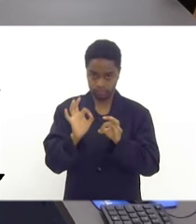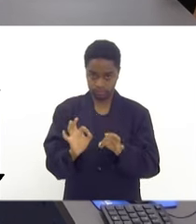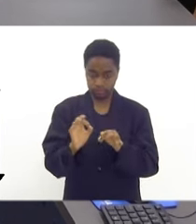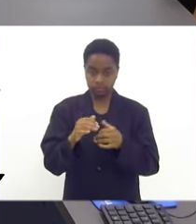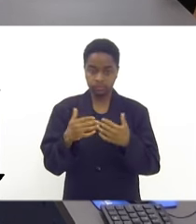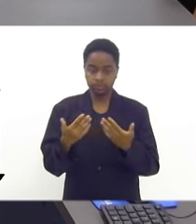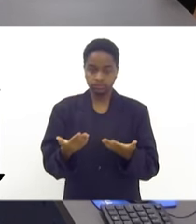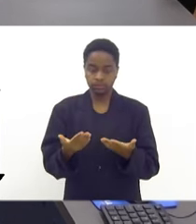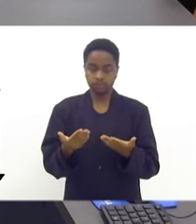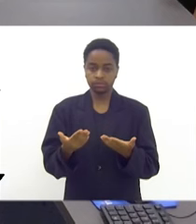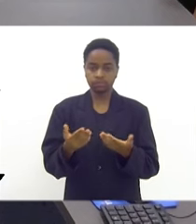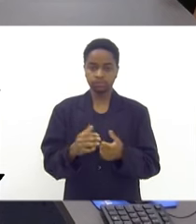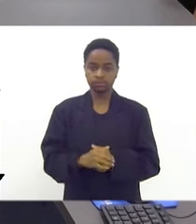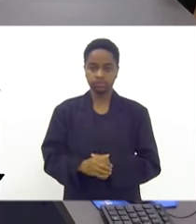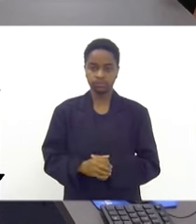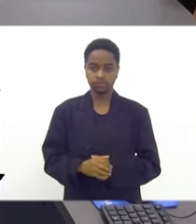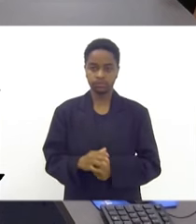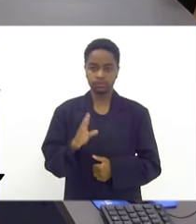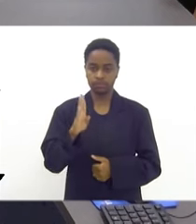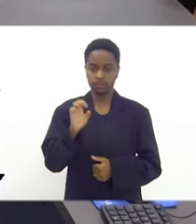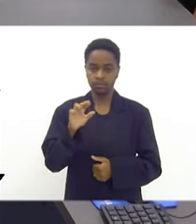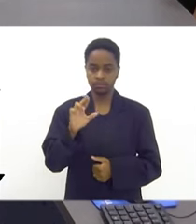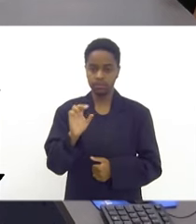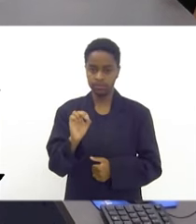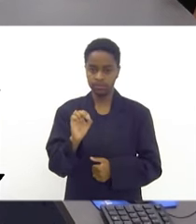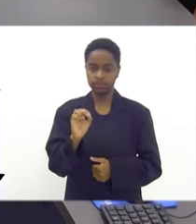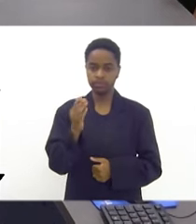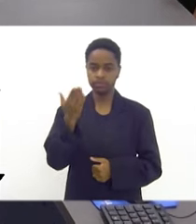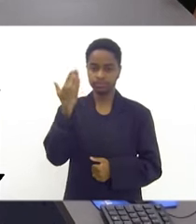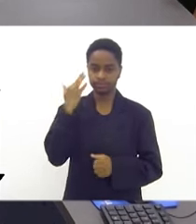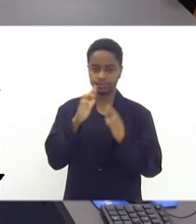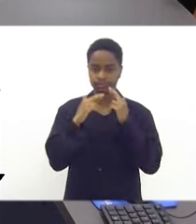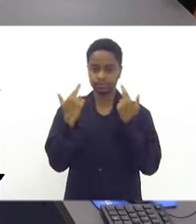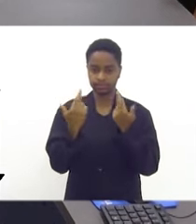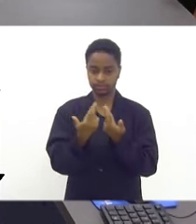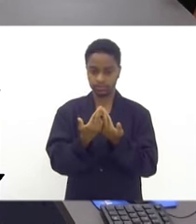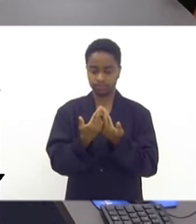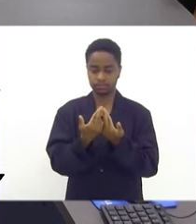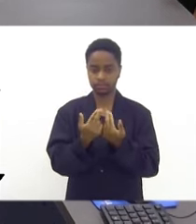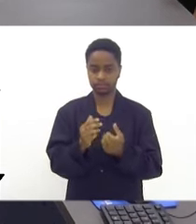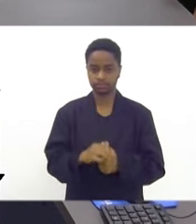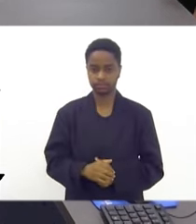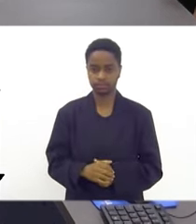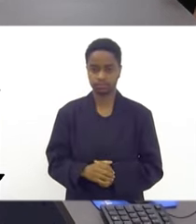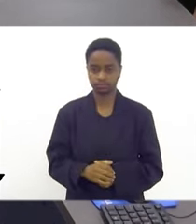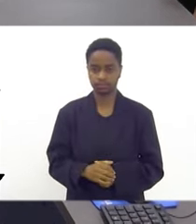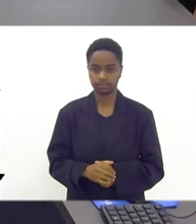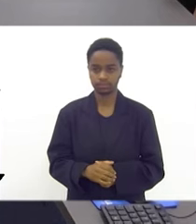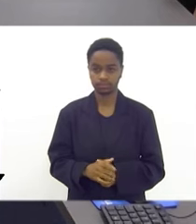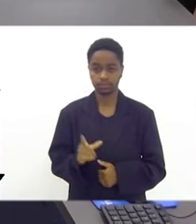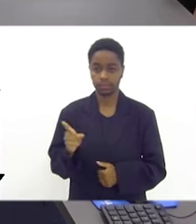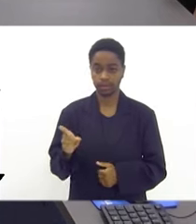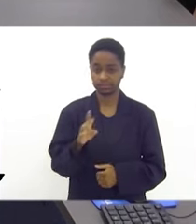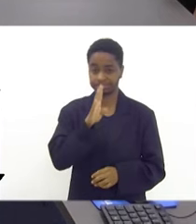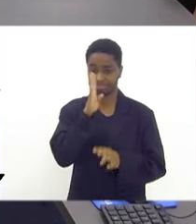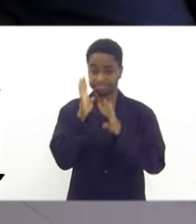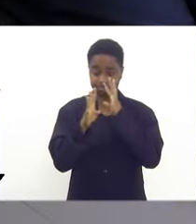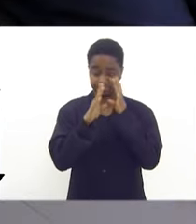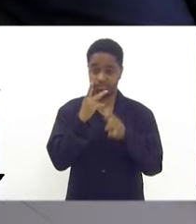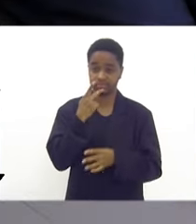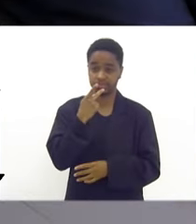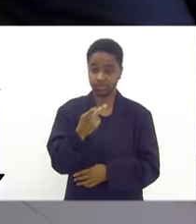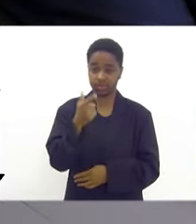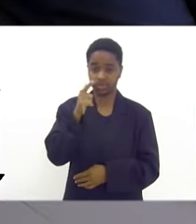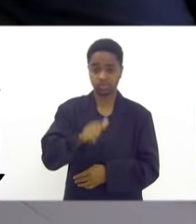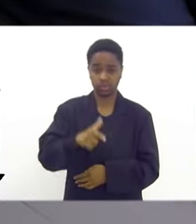o o Senhor Bruno Bruno na reunião passado ele deliberadamente insistentemente